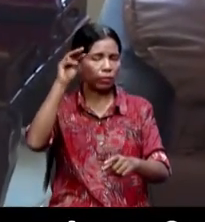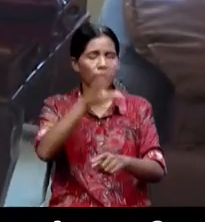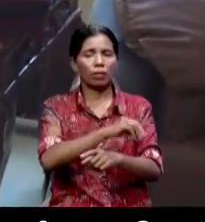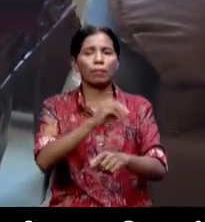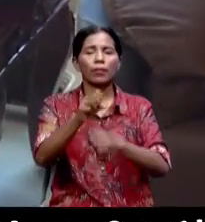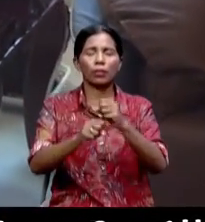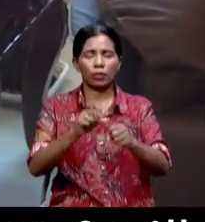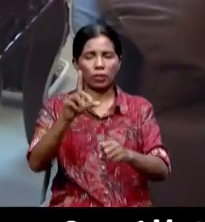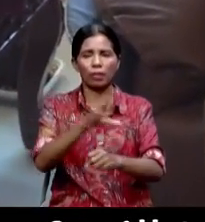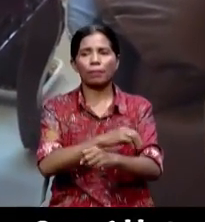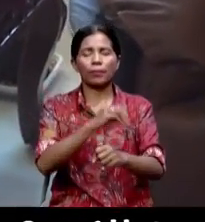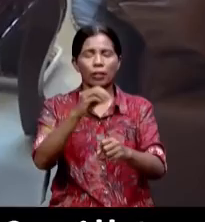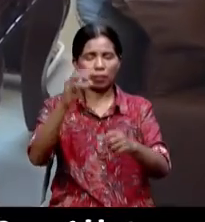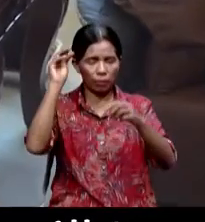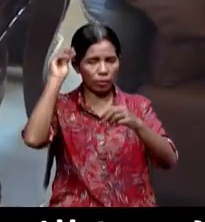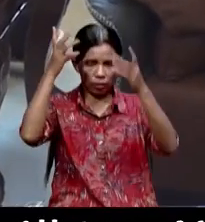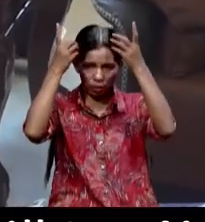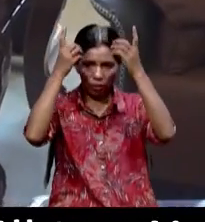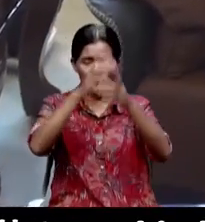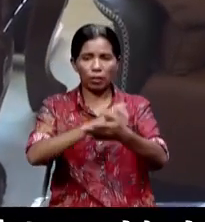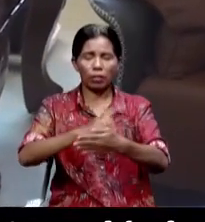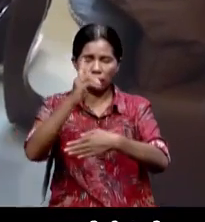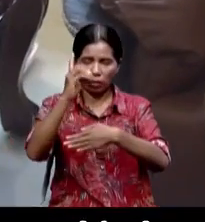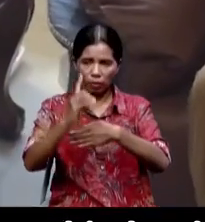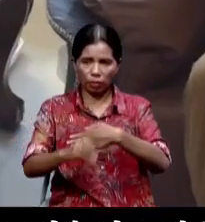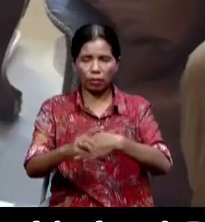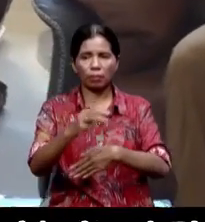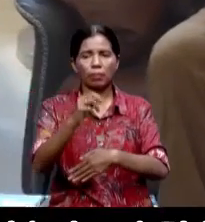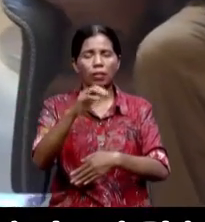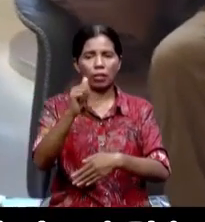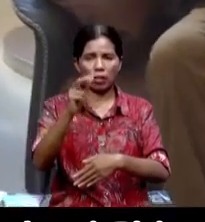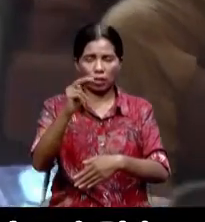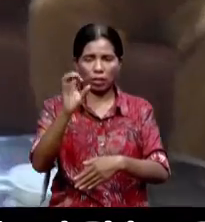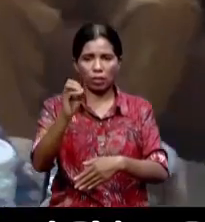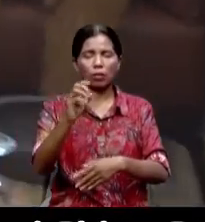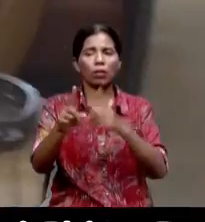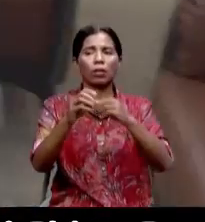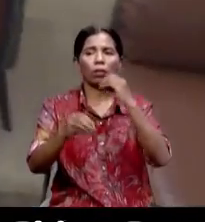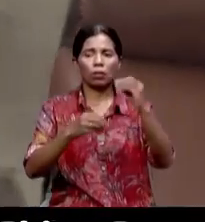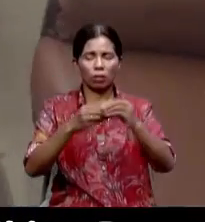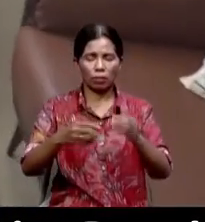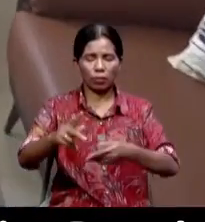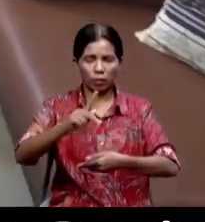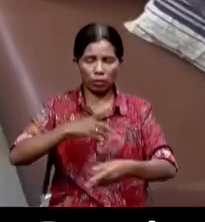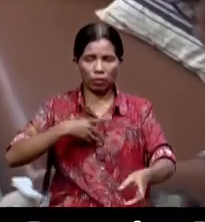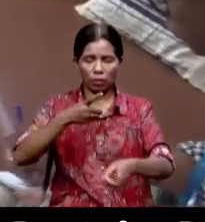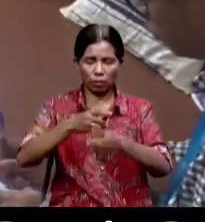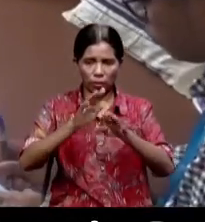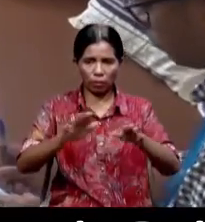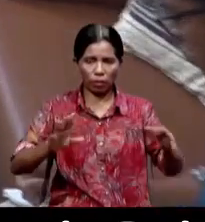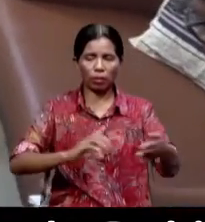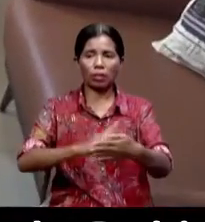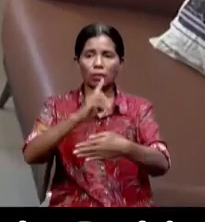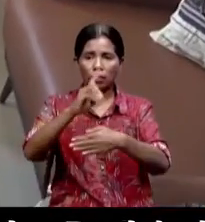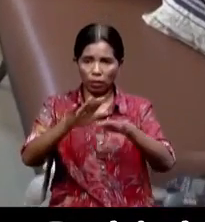asuntos sociais, no ministro de desenvolvimento rural, lo habitação comunitaria, Mariano Sanami Sabino, con la proteção direto labarik no desenvolvimento labarik